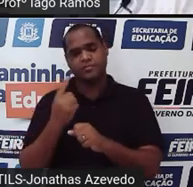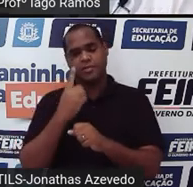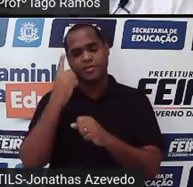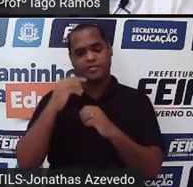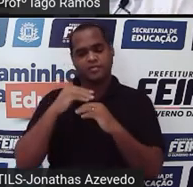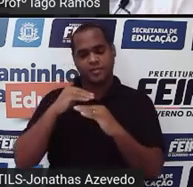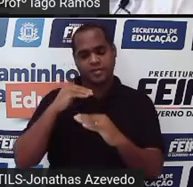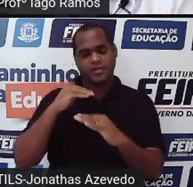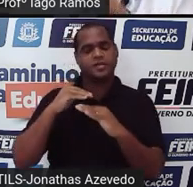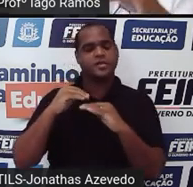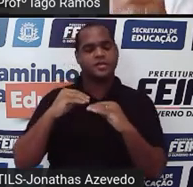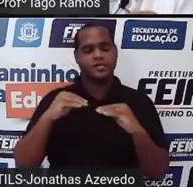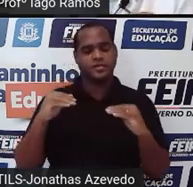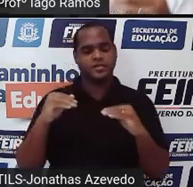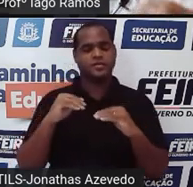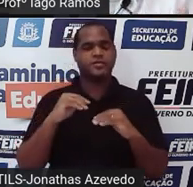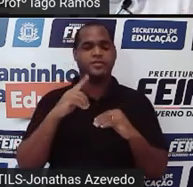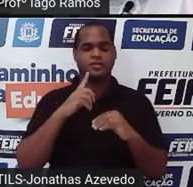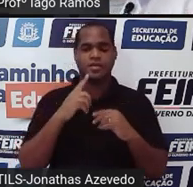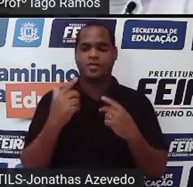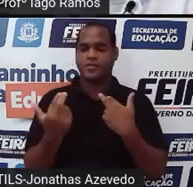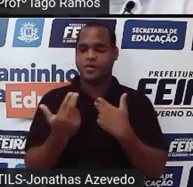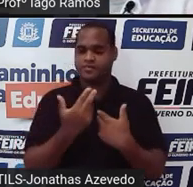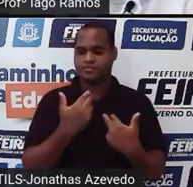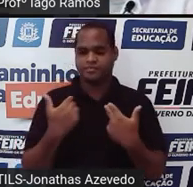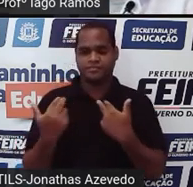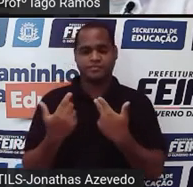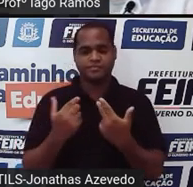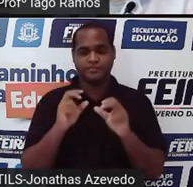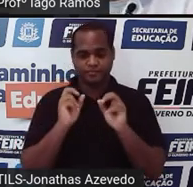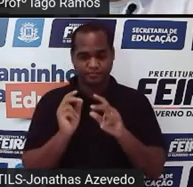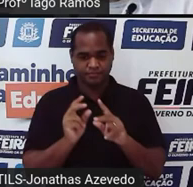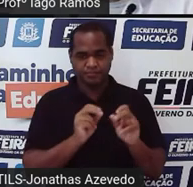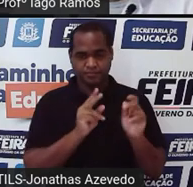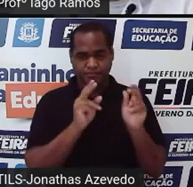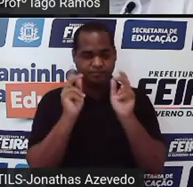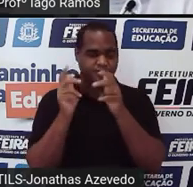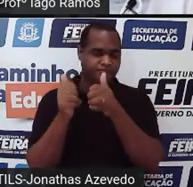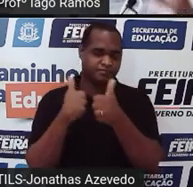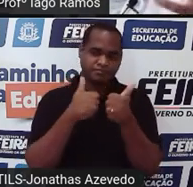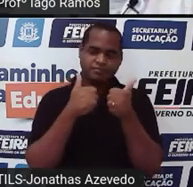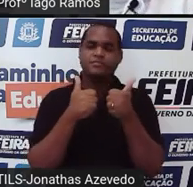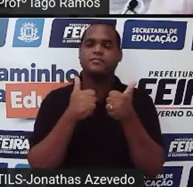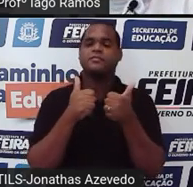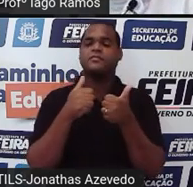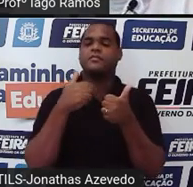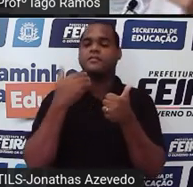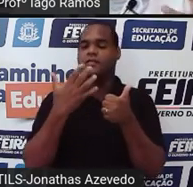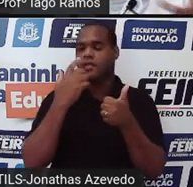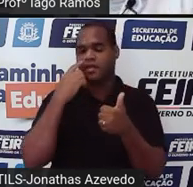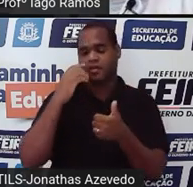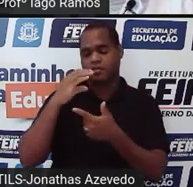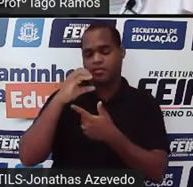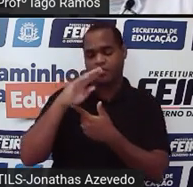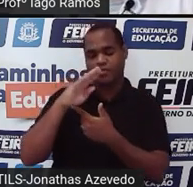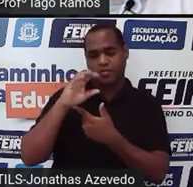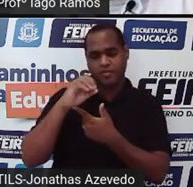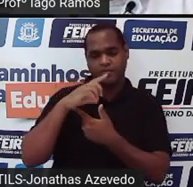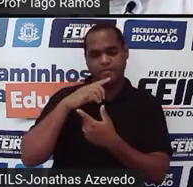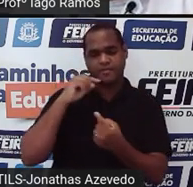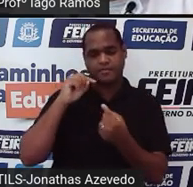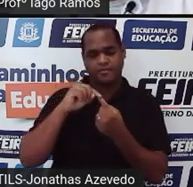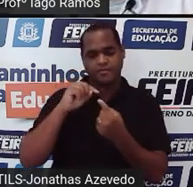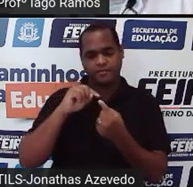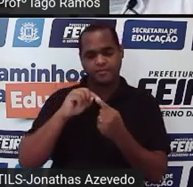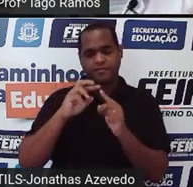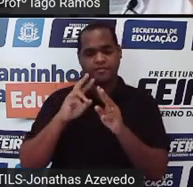a largura EA altura tem a mesma medida tá então em Cuba como se fosse